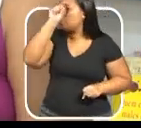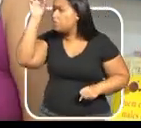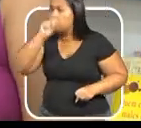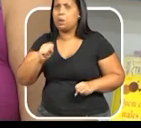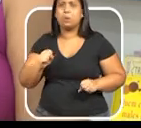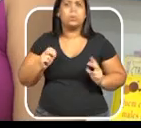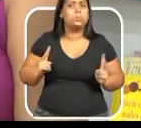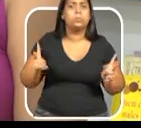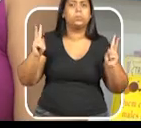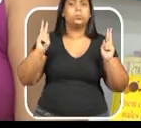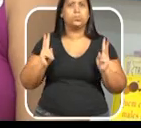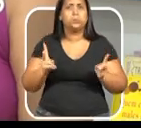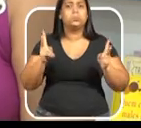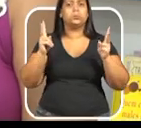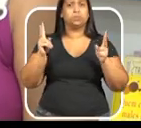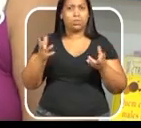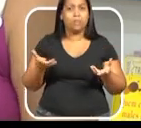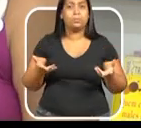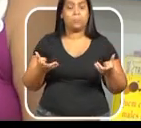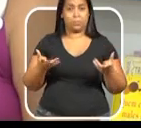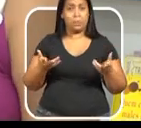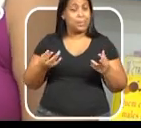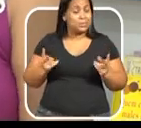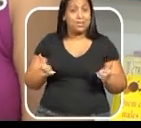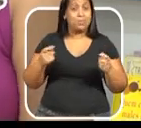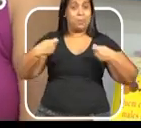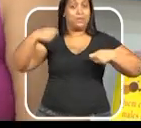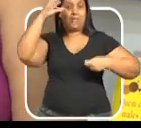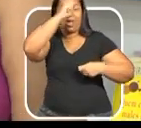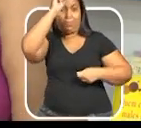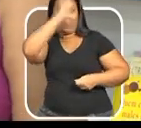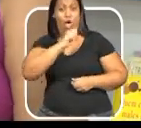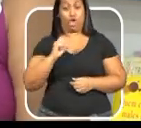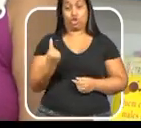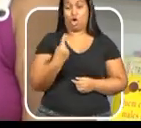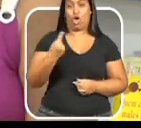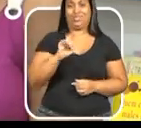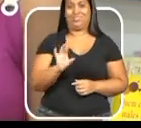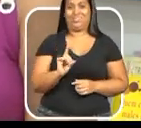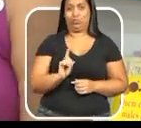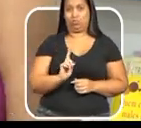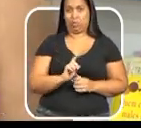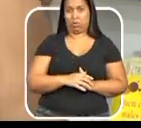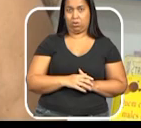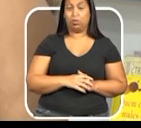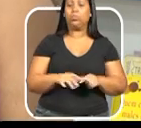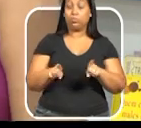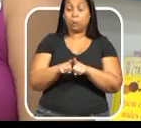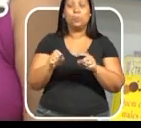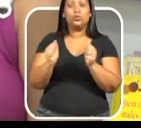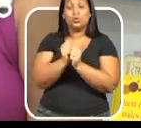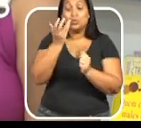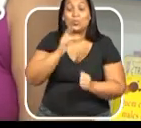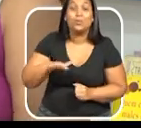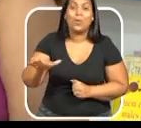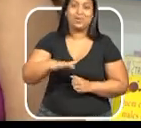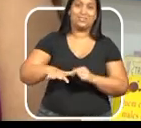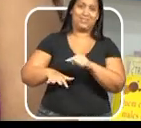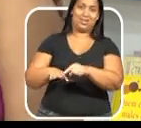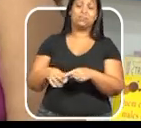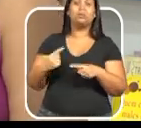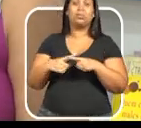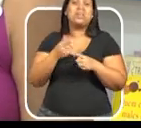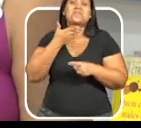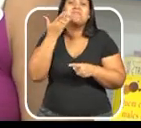constante formação, em constante aprendizado, não só sozinho, como também com as crianças, né? Porque